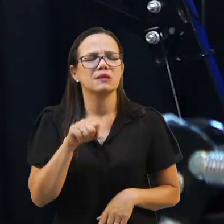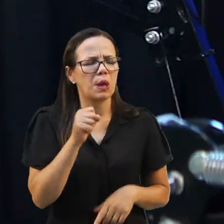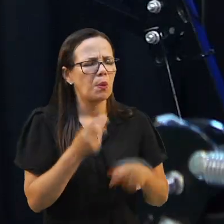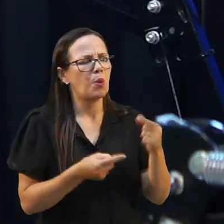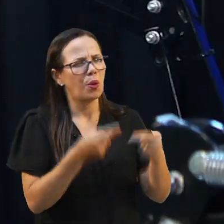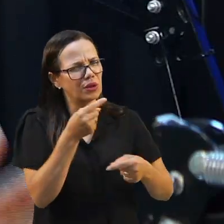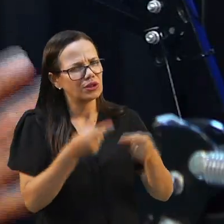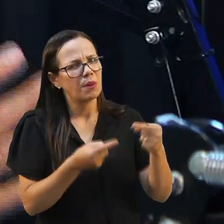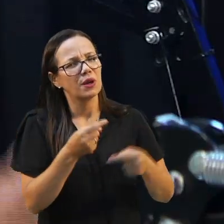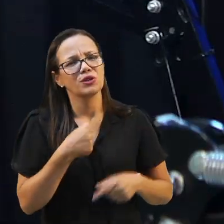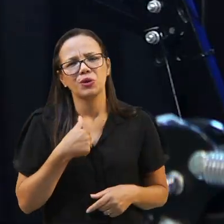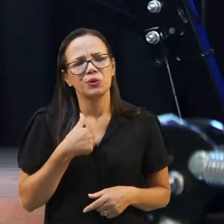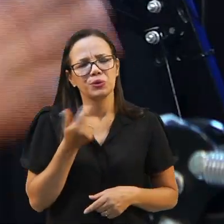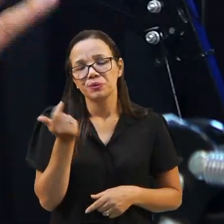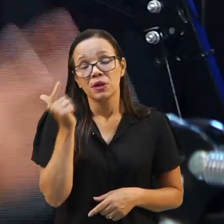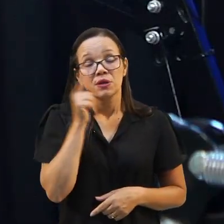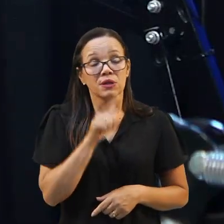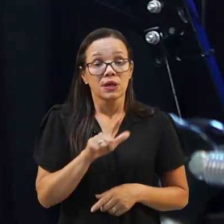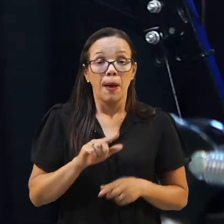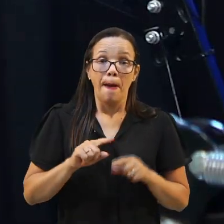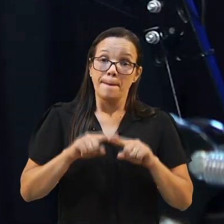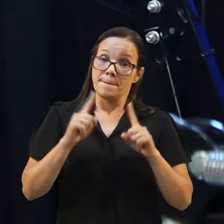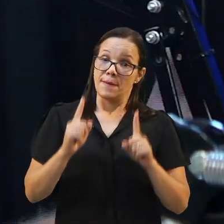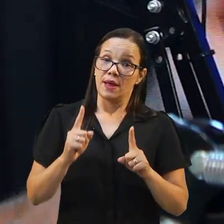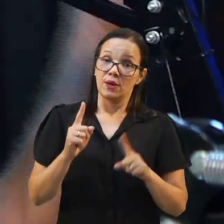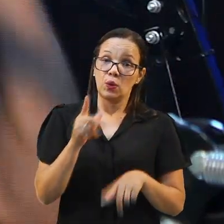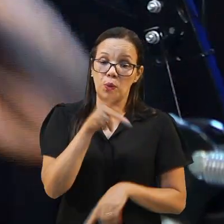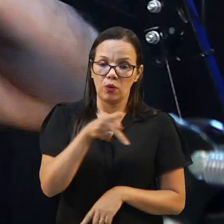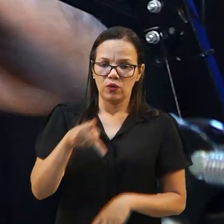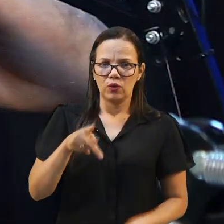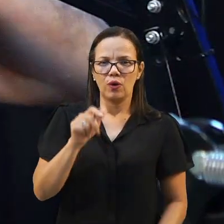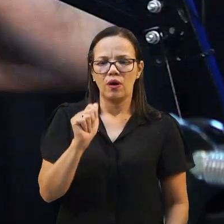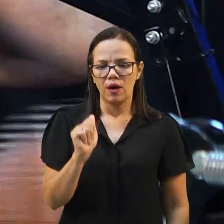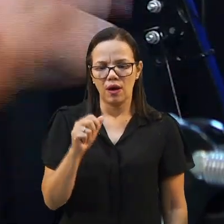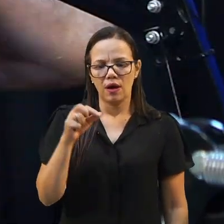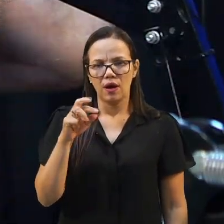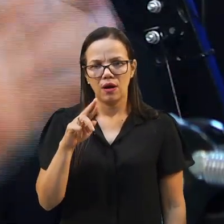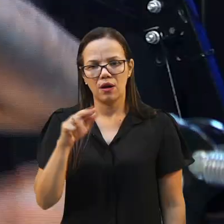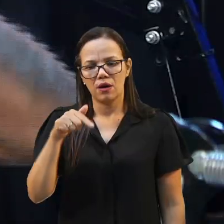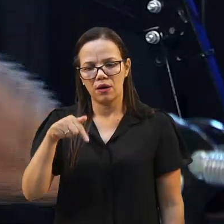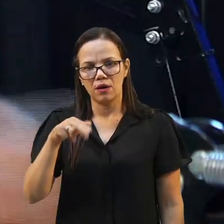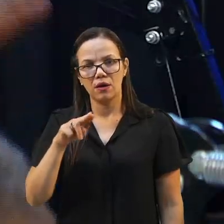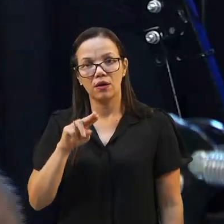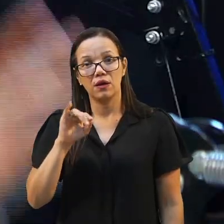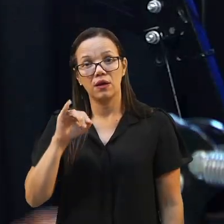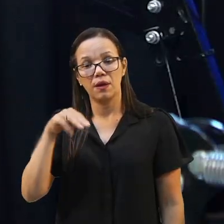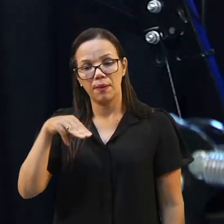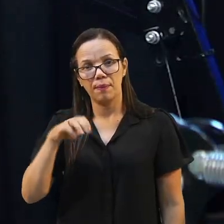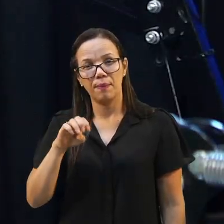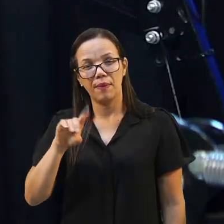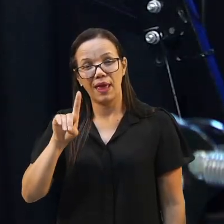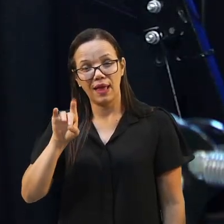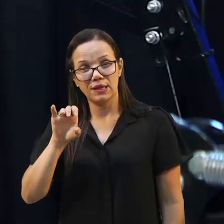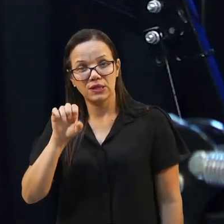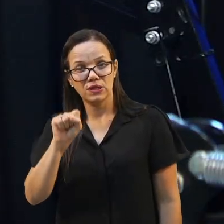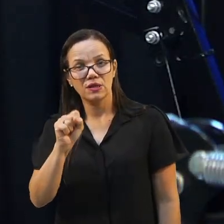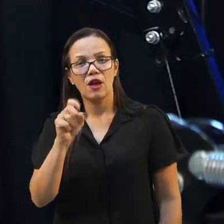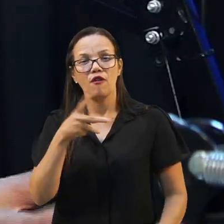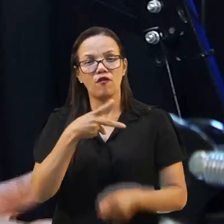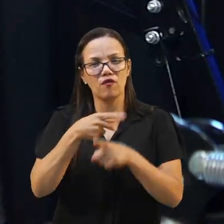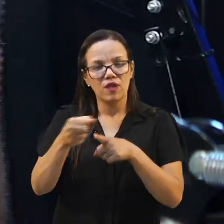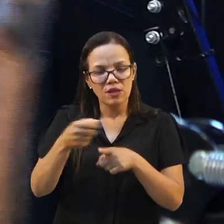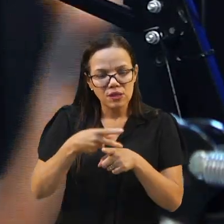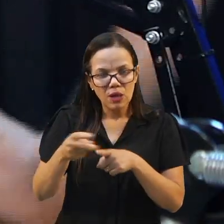falando. Mas o professor Arquimedes foi vitorioso e teve uma boa gestão. E